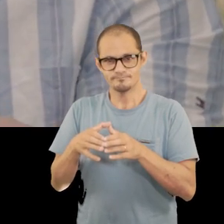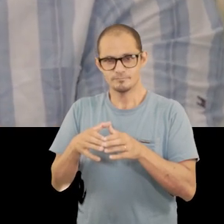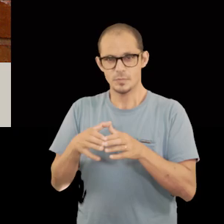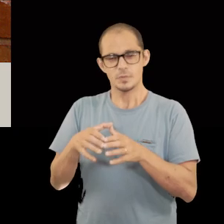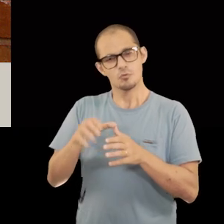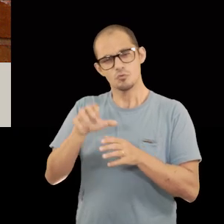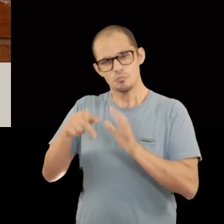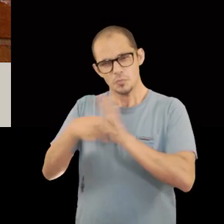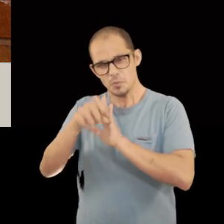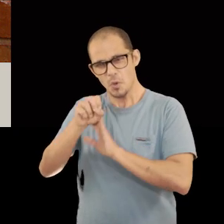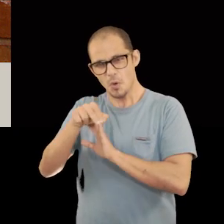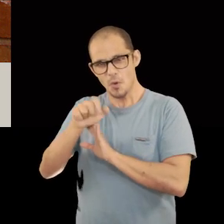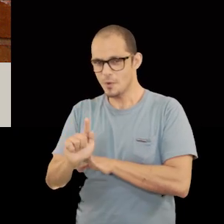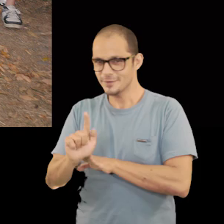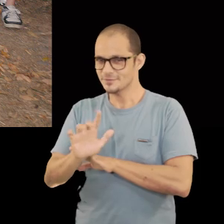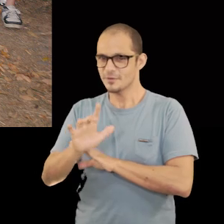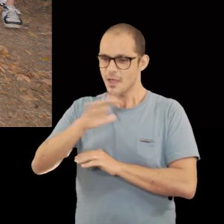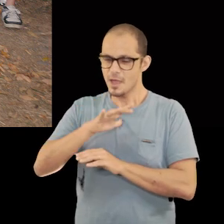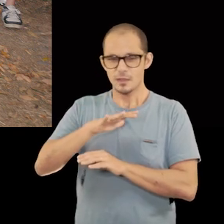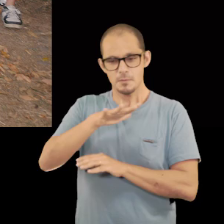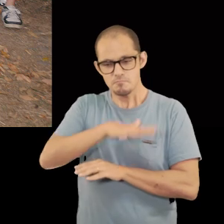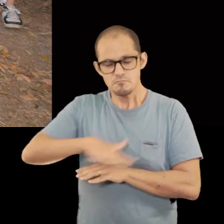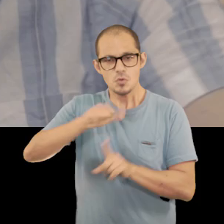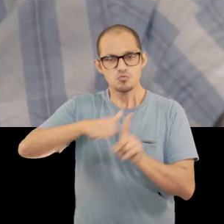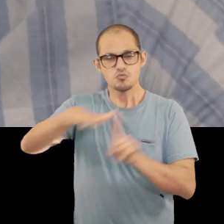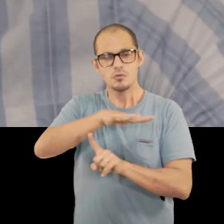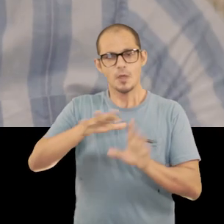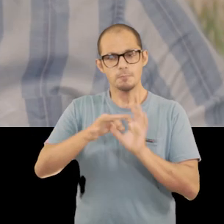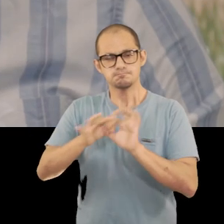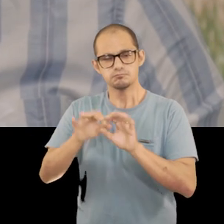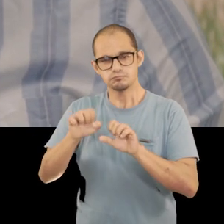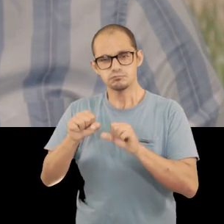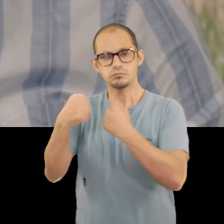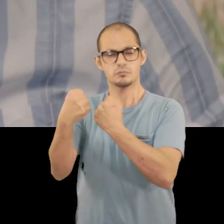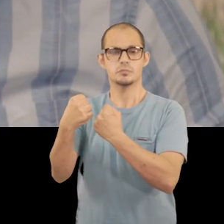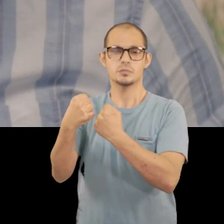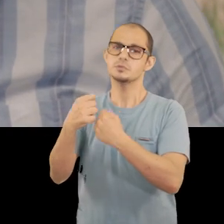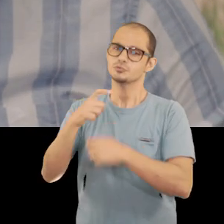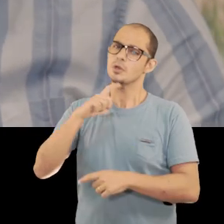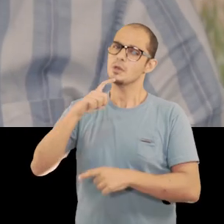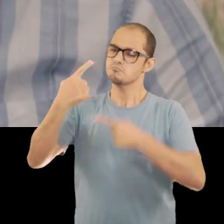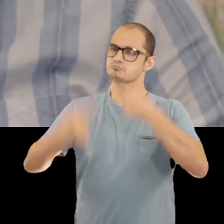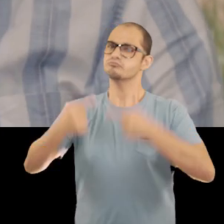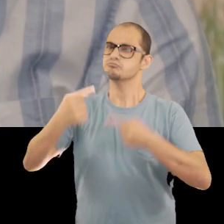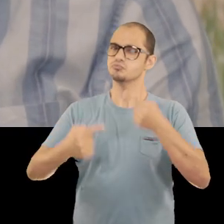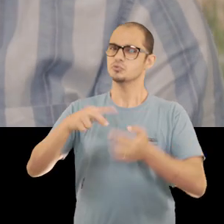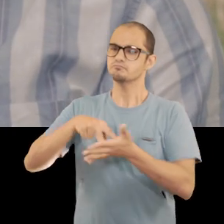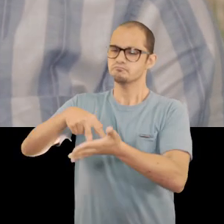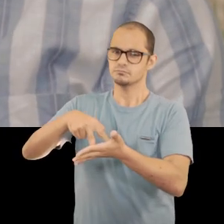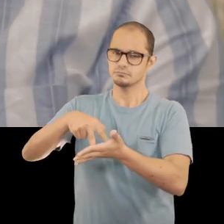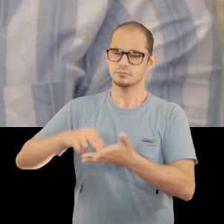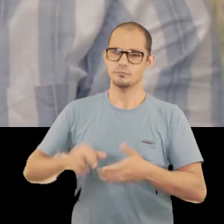sociais ali restritos das ONGs, mas era uma mobilização social que tinha uma